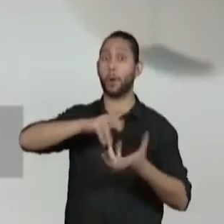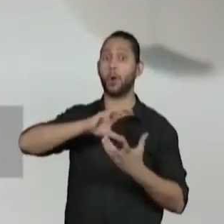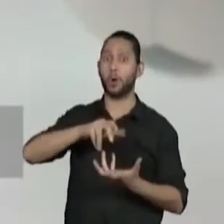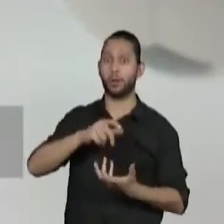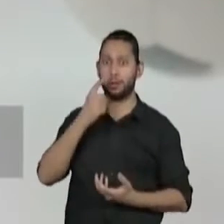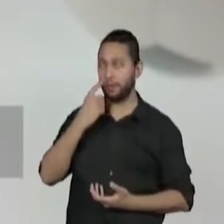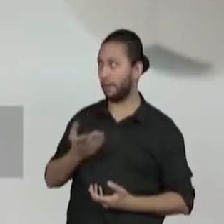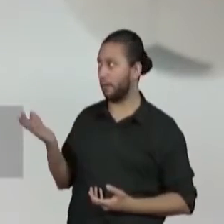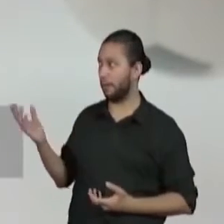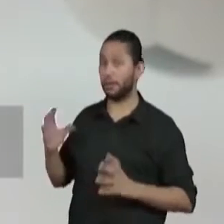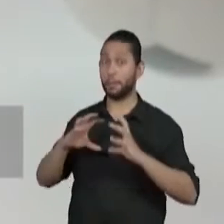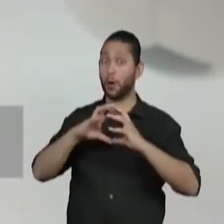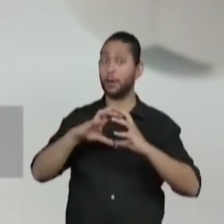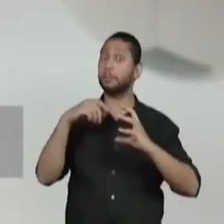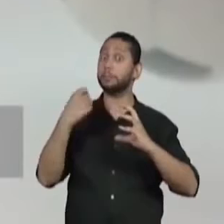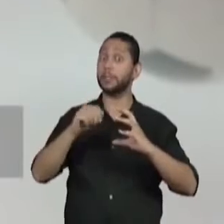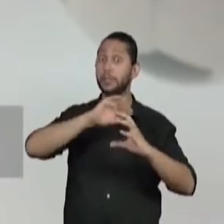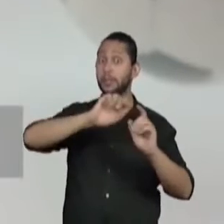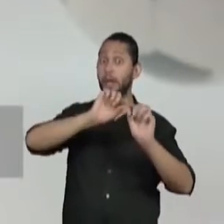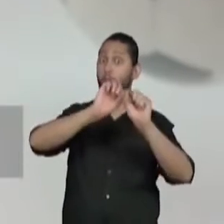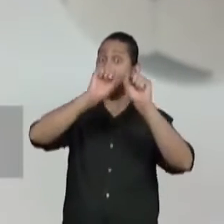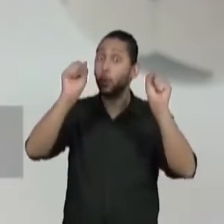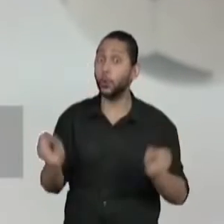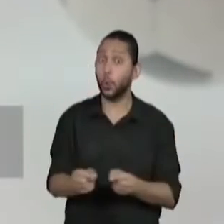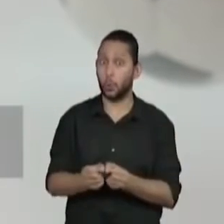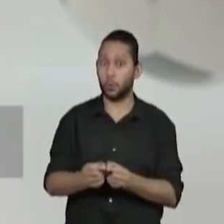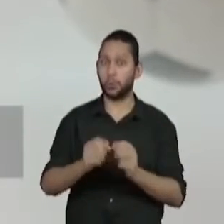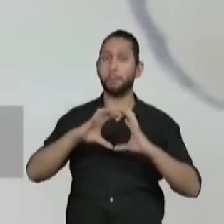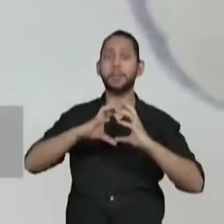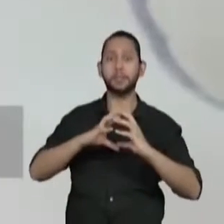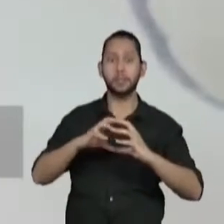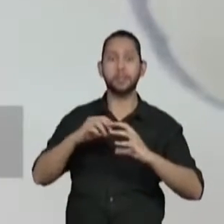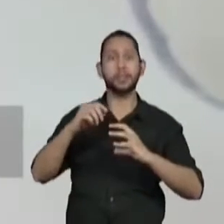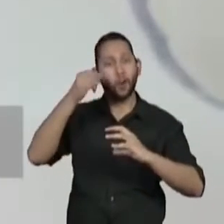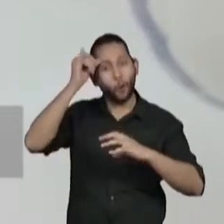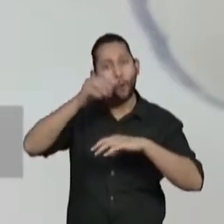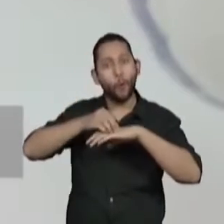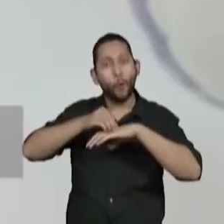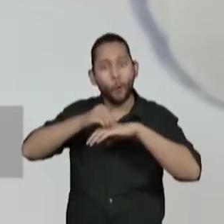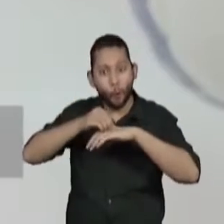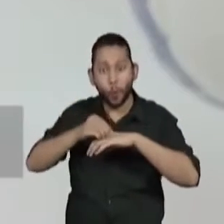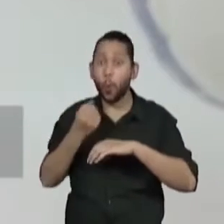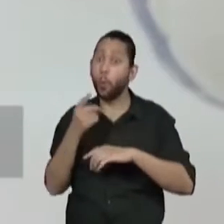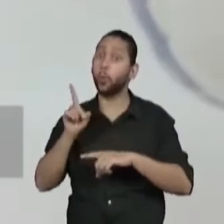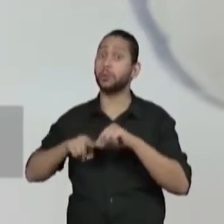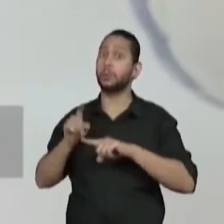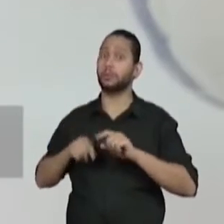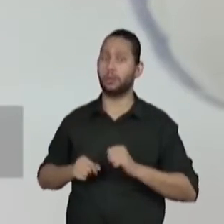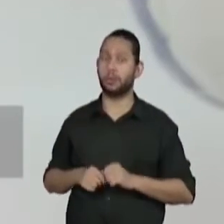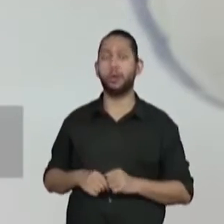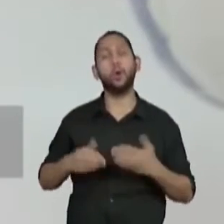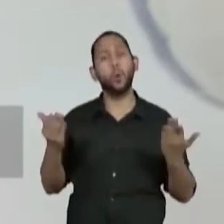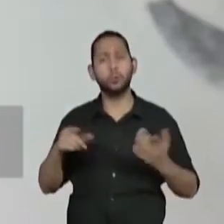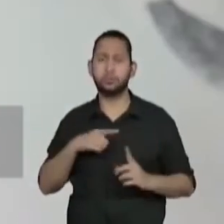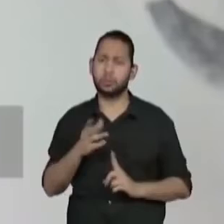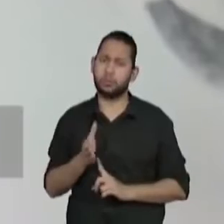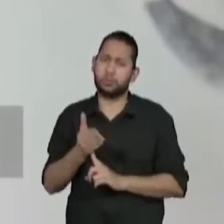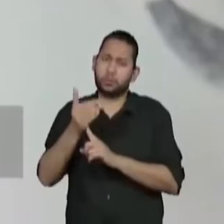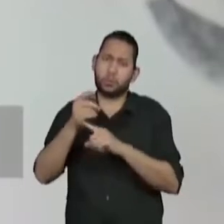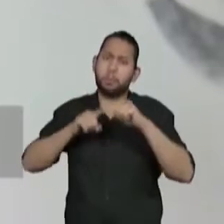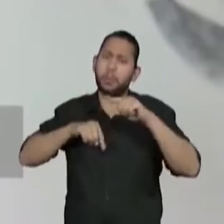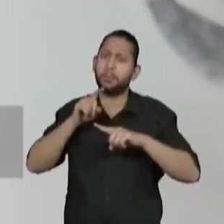é esférica, de couro ou material adequado. Hoje em dia nós temos o uso da tecnologia, então